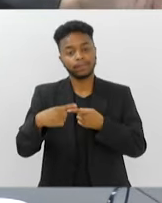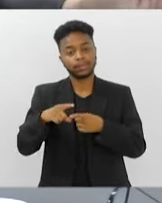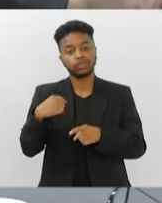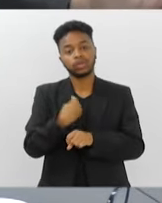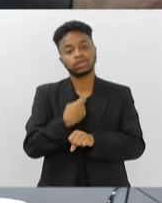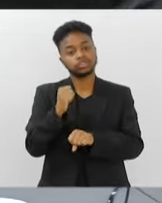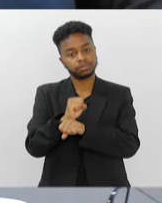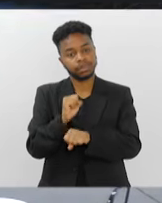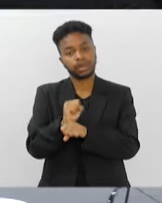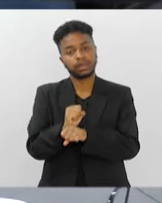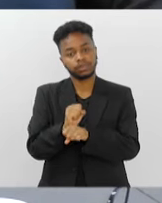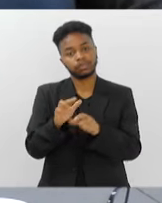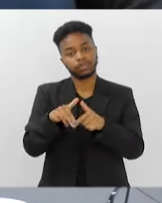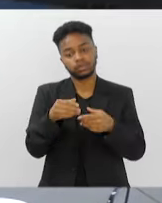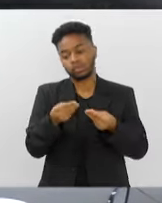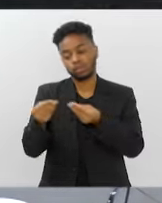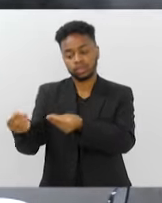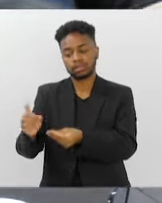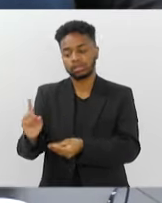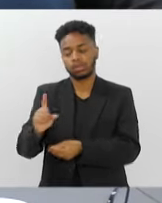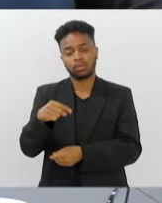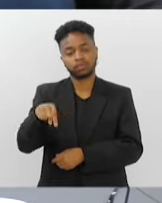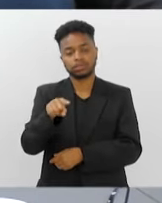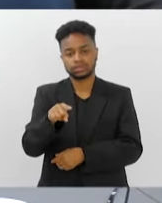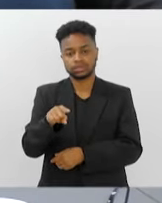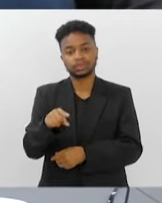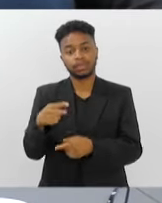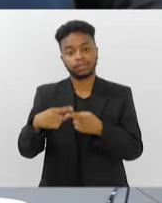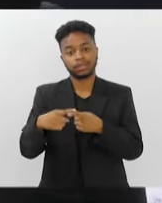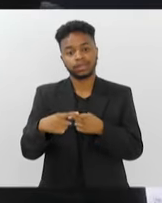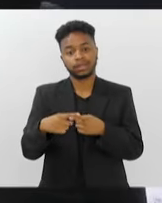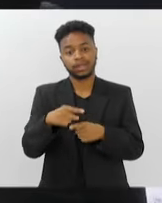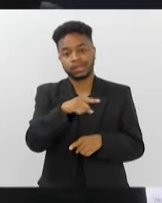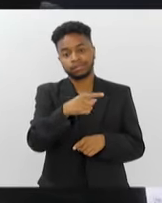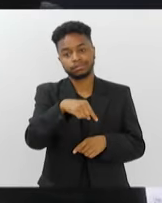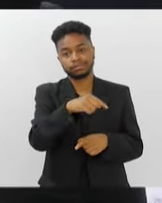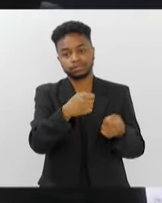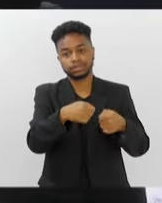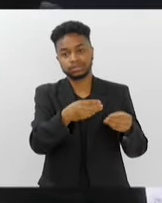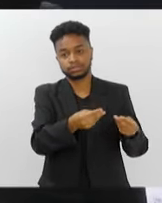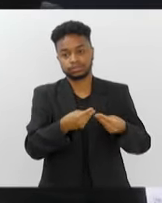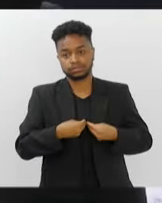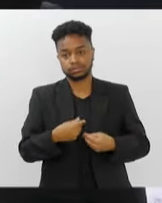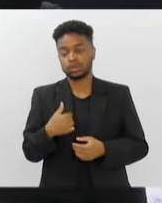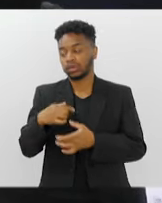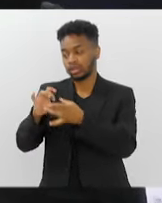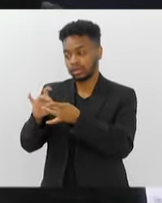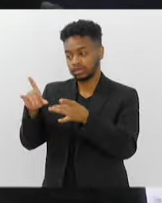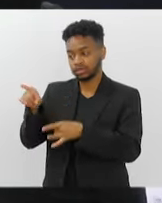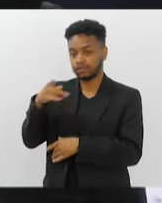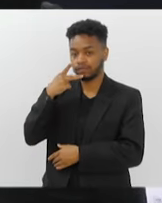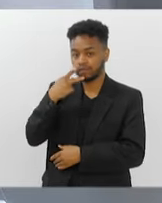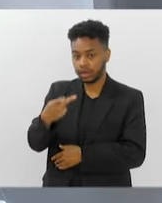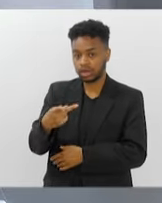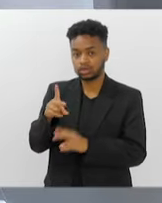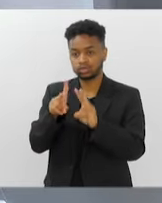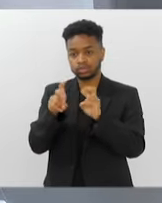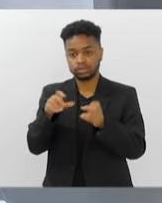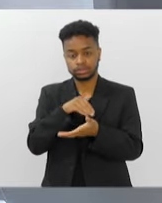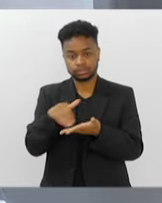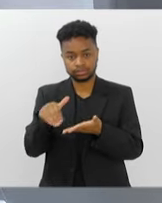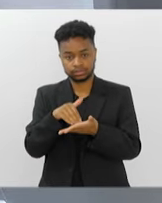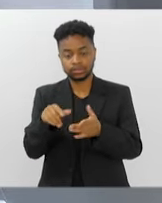aguardar aquilo que por lei eles têm que nos responder secretário deixei vossa senhoria fazer sua exposição da sua secretaria